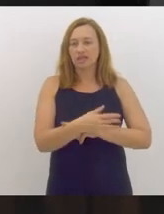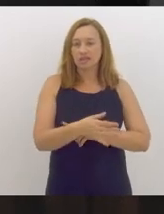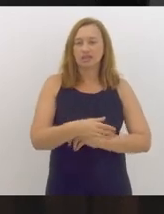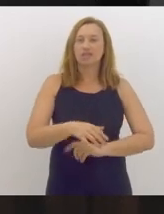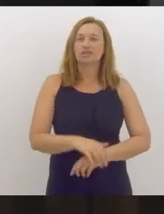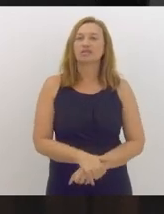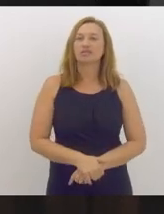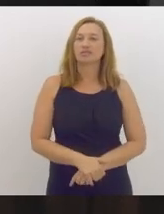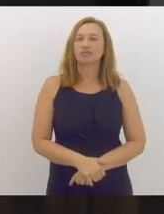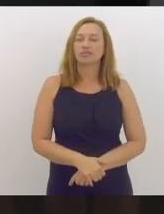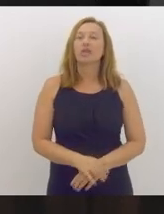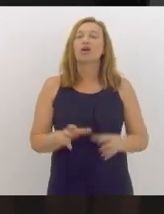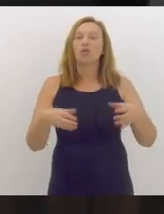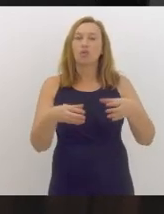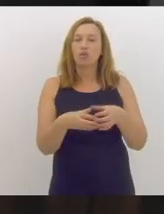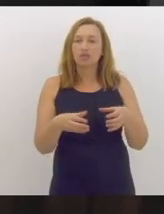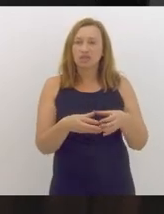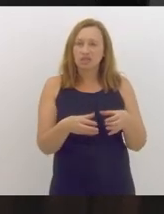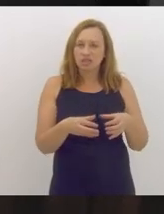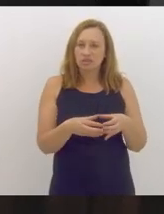Pareceres da Comissão